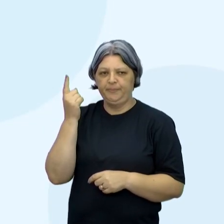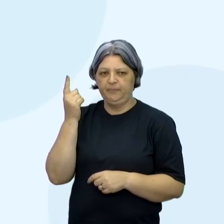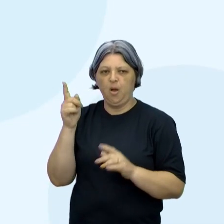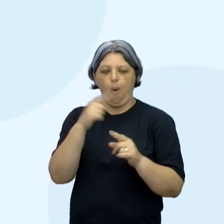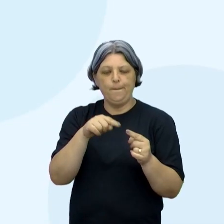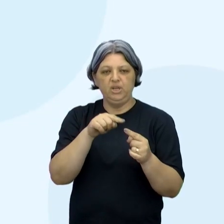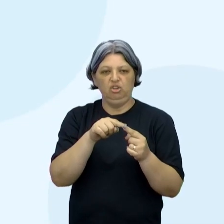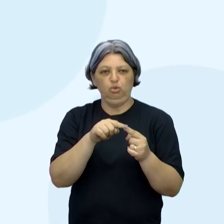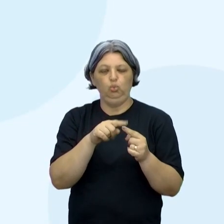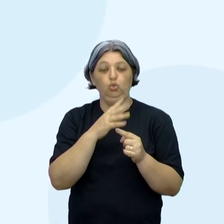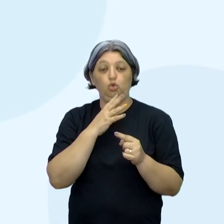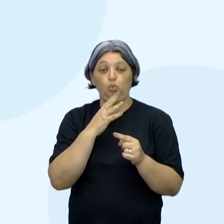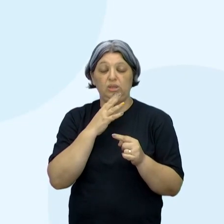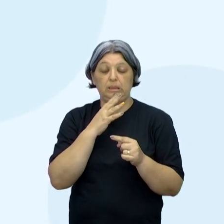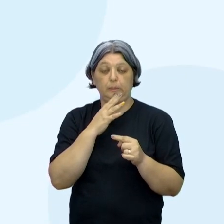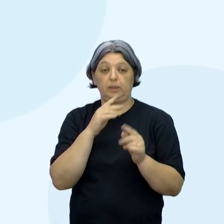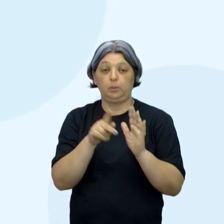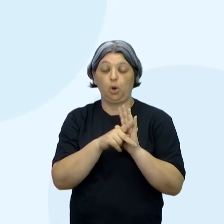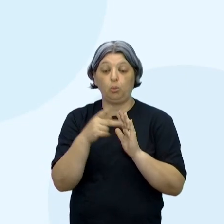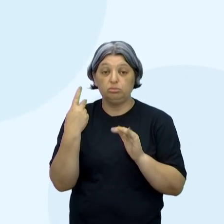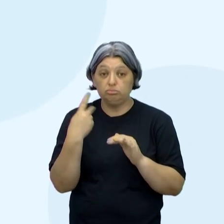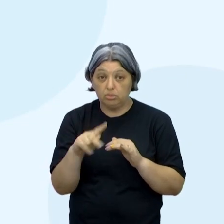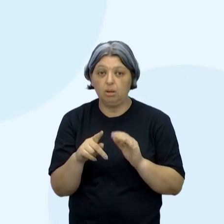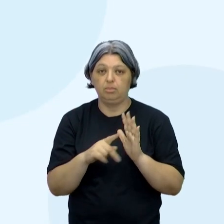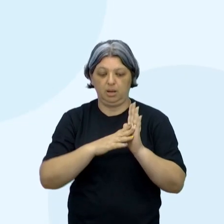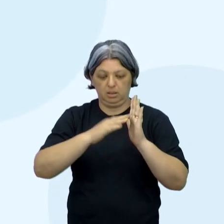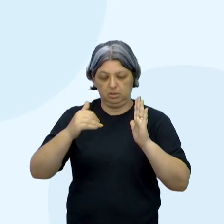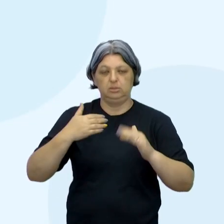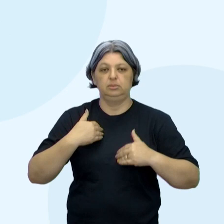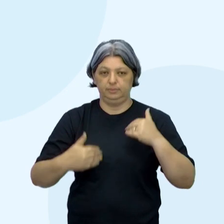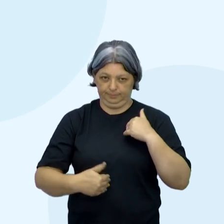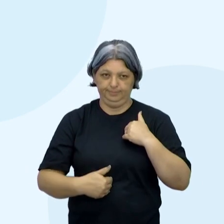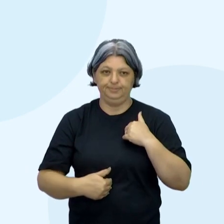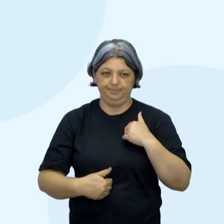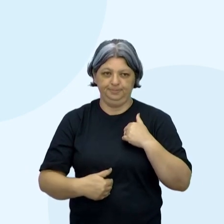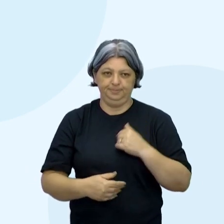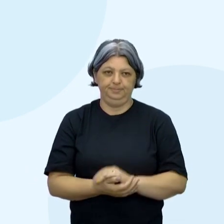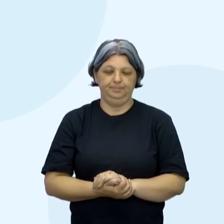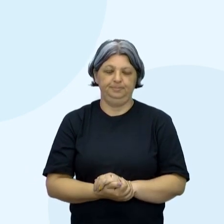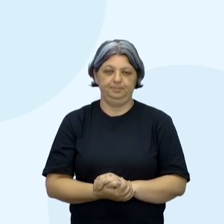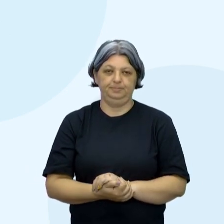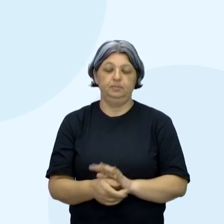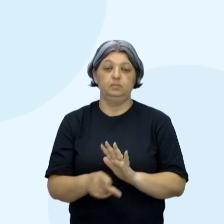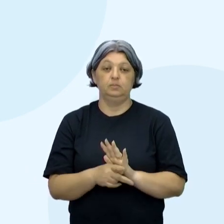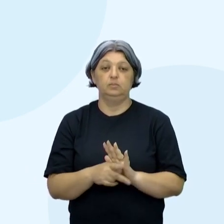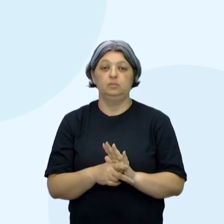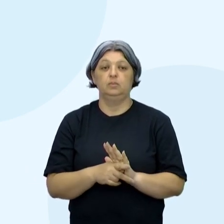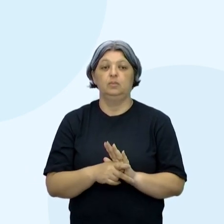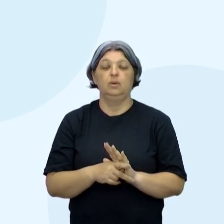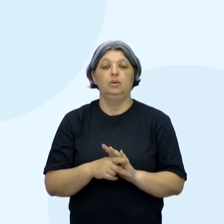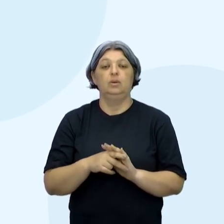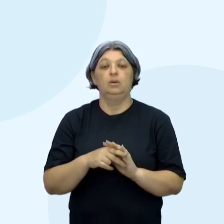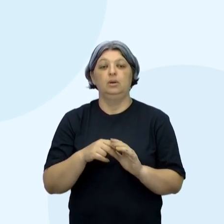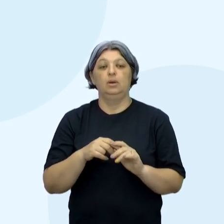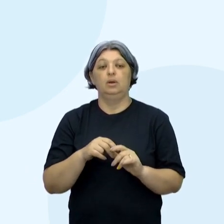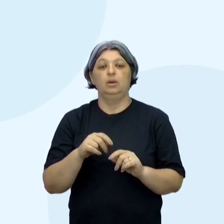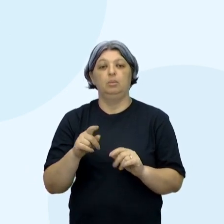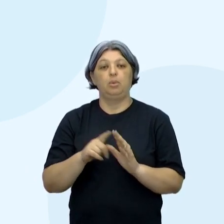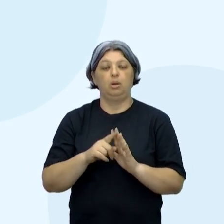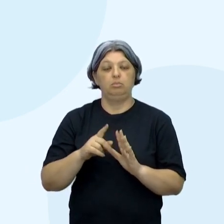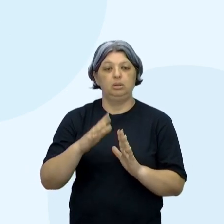de conhecimento do seu componente. Estética do corpo na tela, olha só. Para esse componente curricular, propõe-se aos estudantes